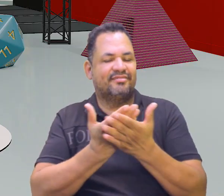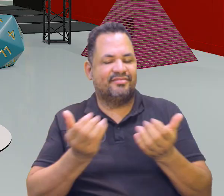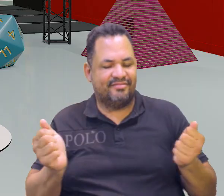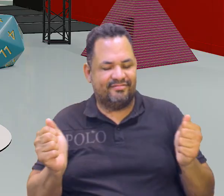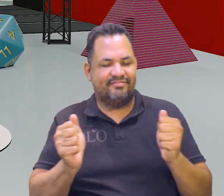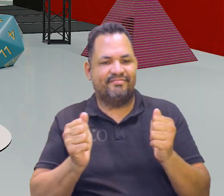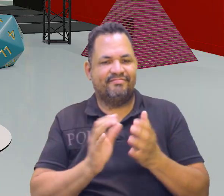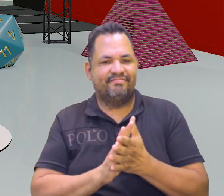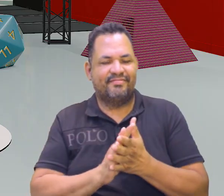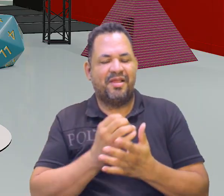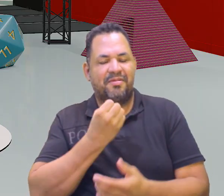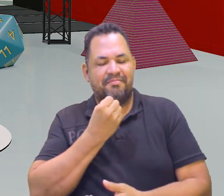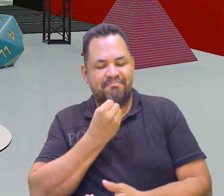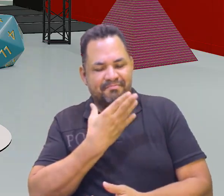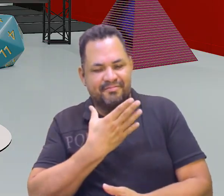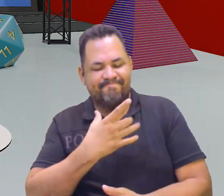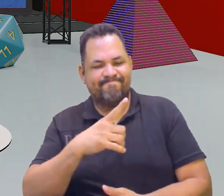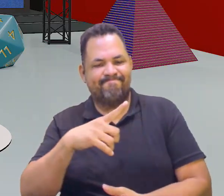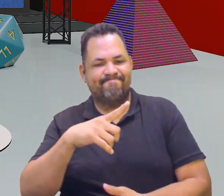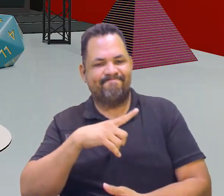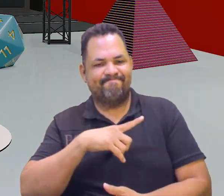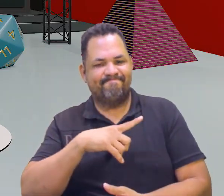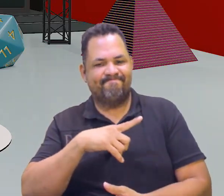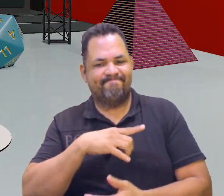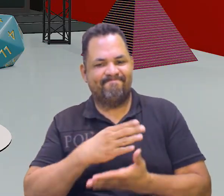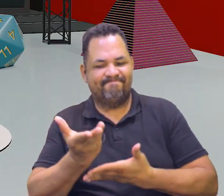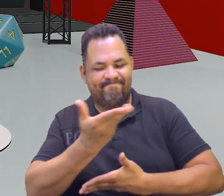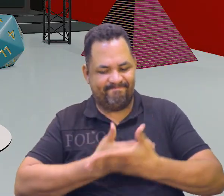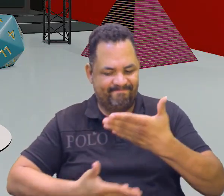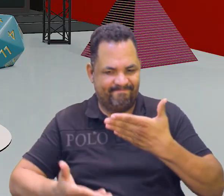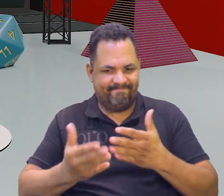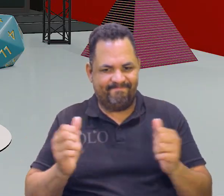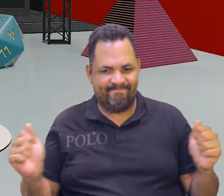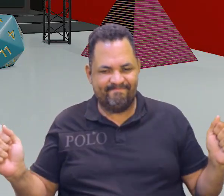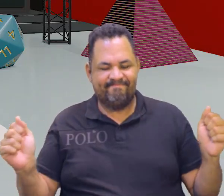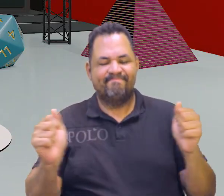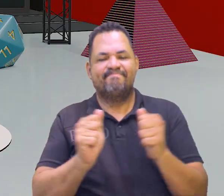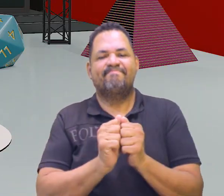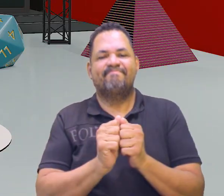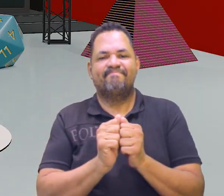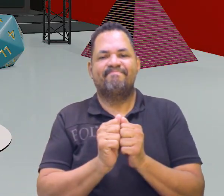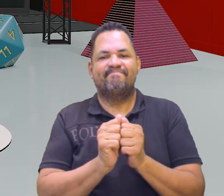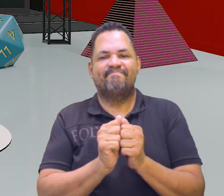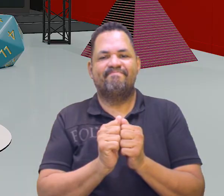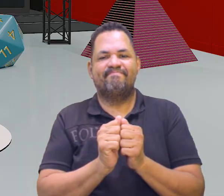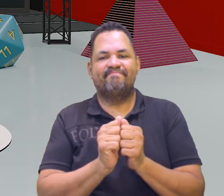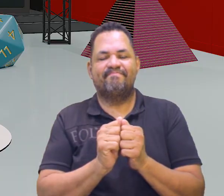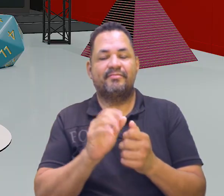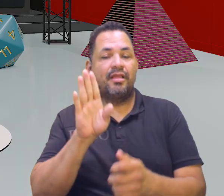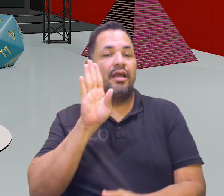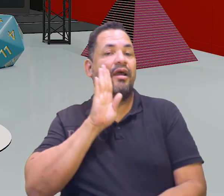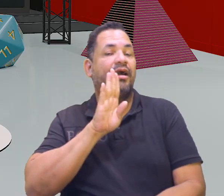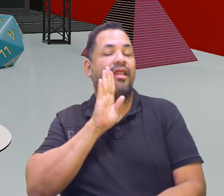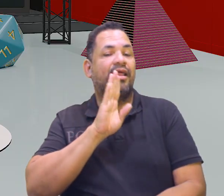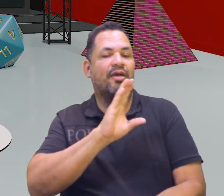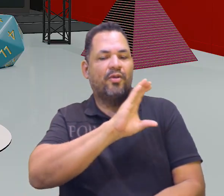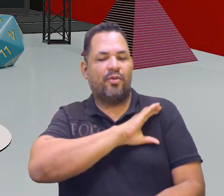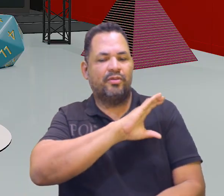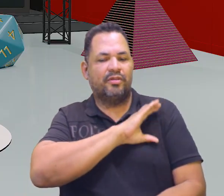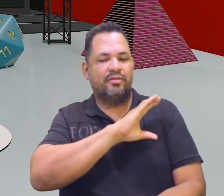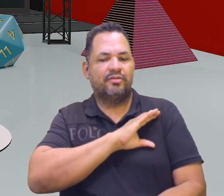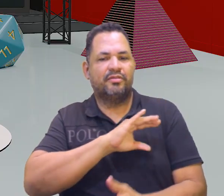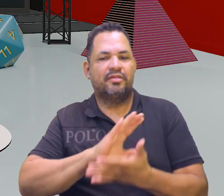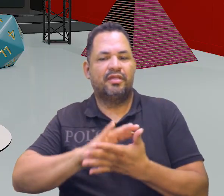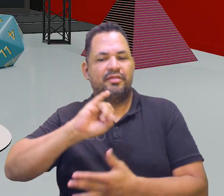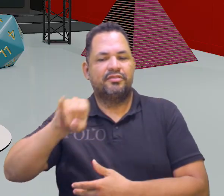né? Então, sempre é muito bom ter essa parceria aí com eles, Isso. certo? E o legal foi que a coordenadora de Jaru estava com a